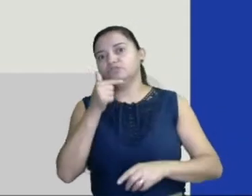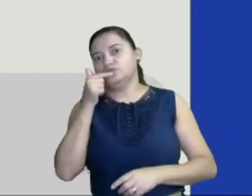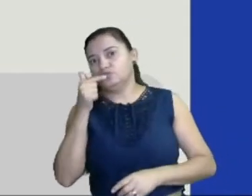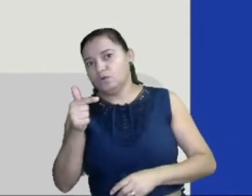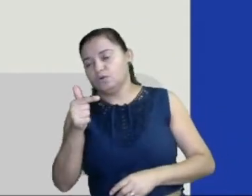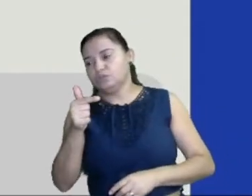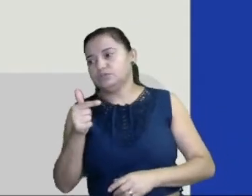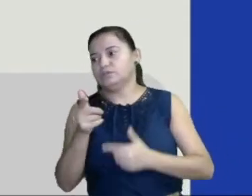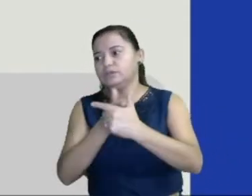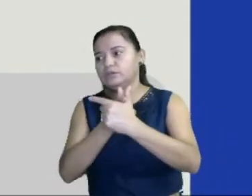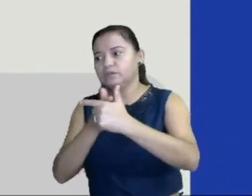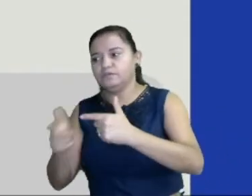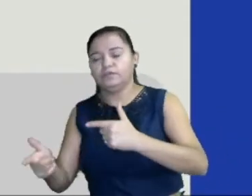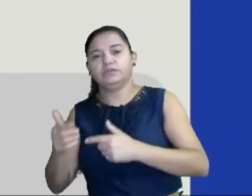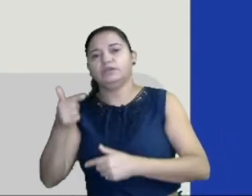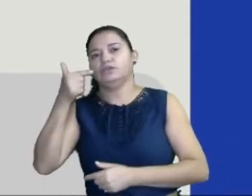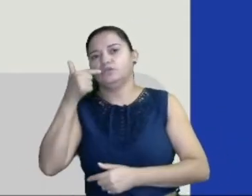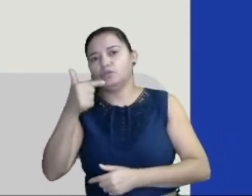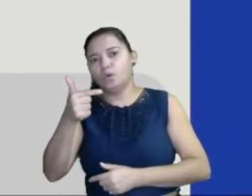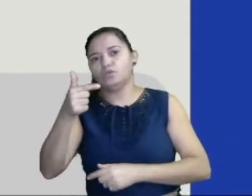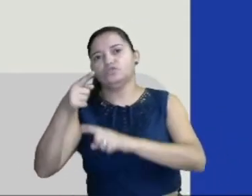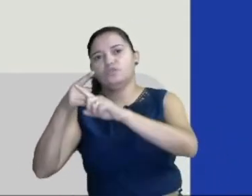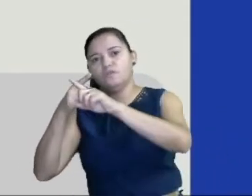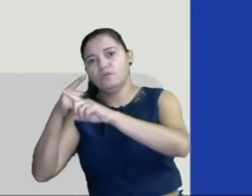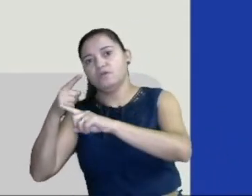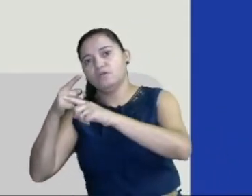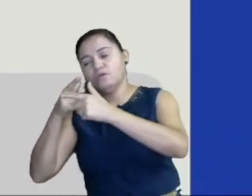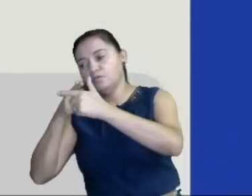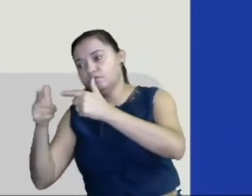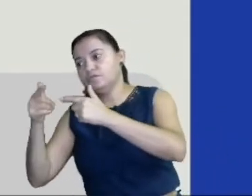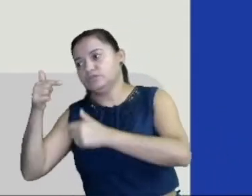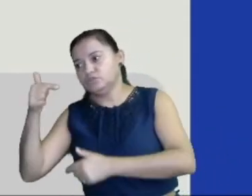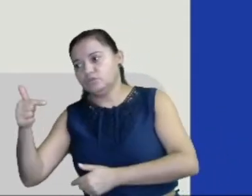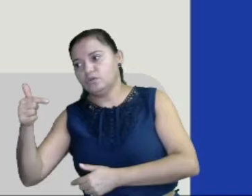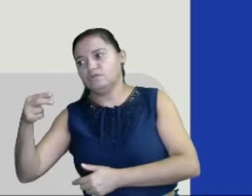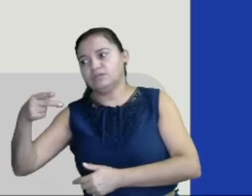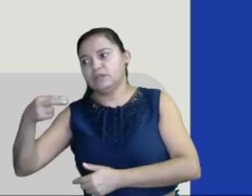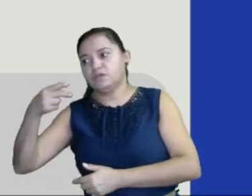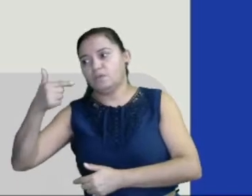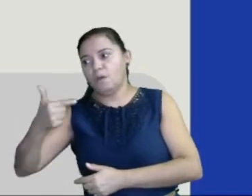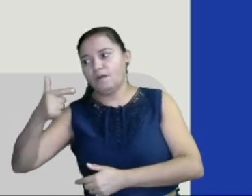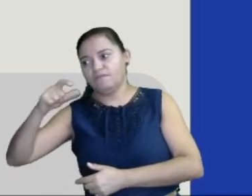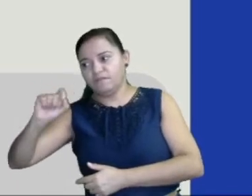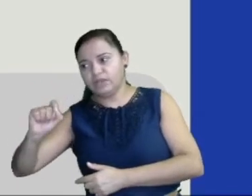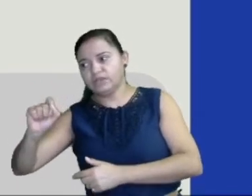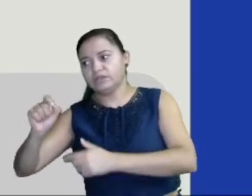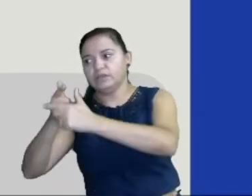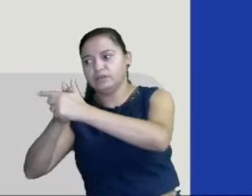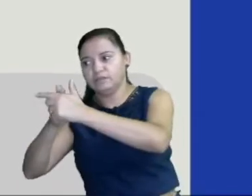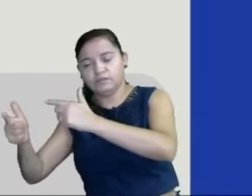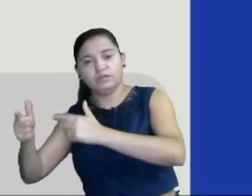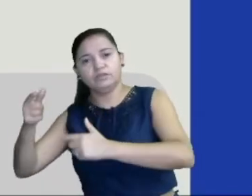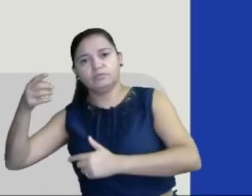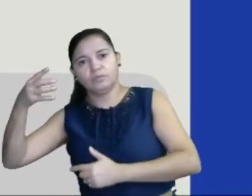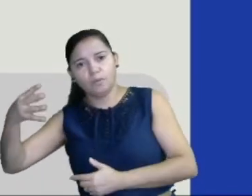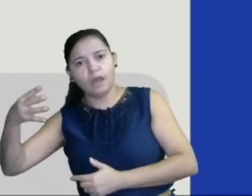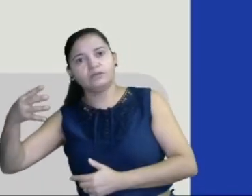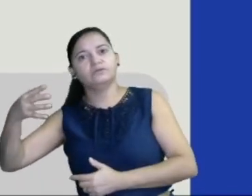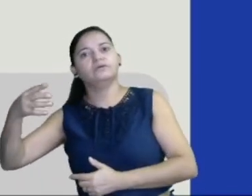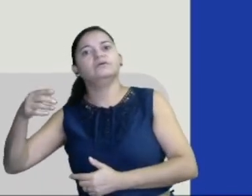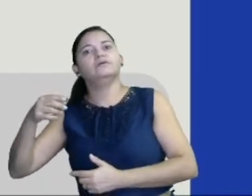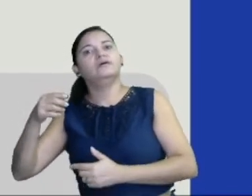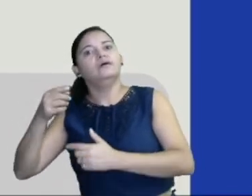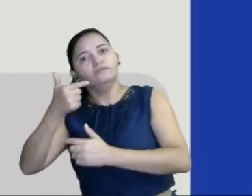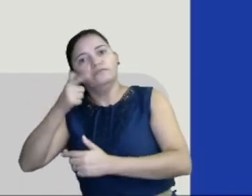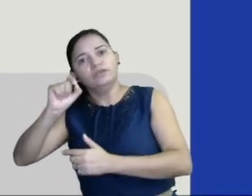2 x 2 que vai ser igual a 20 / 4 porque 10v a 22 vezes 24